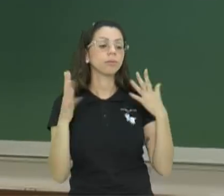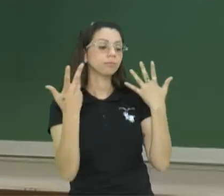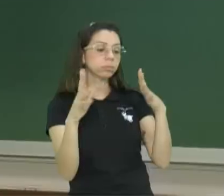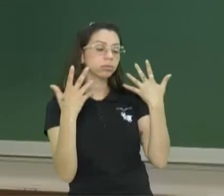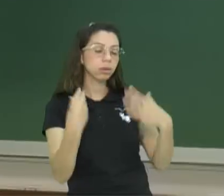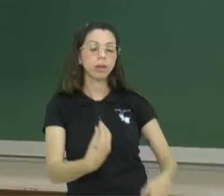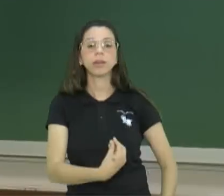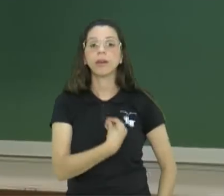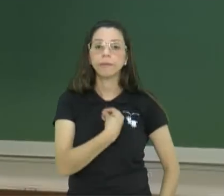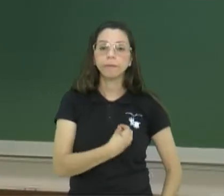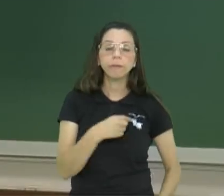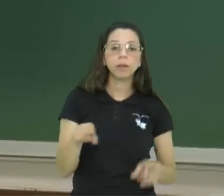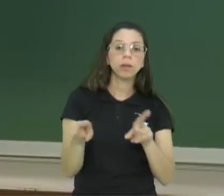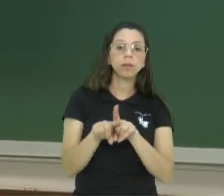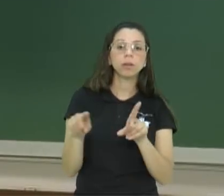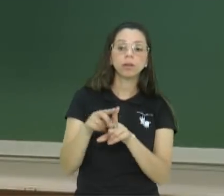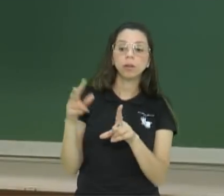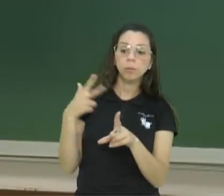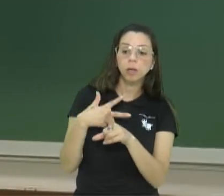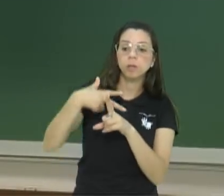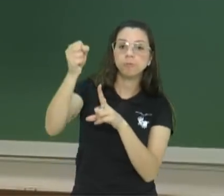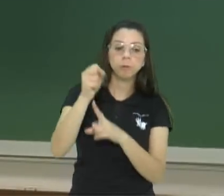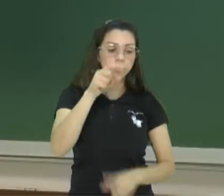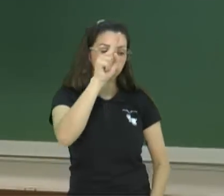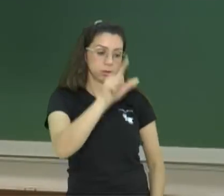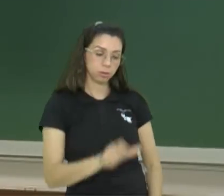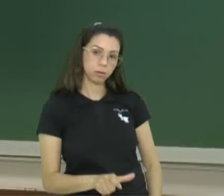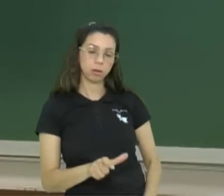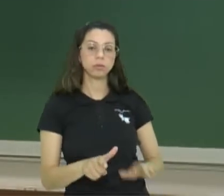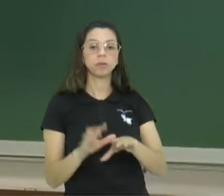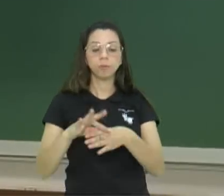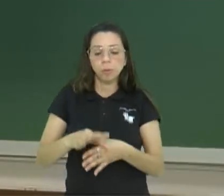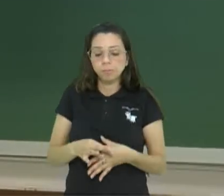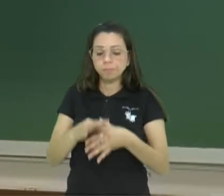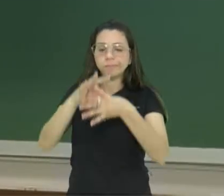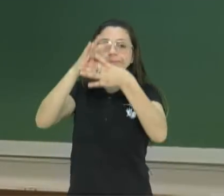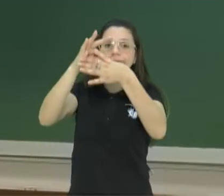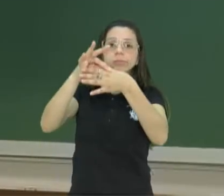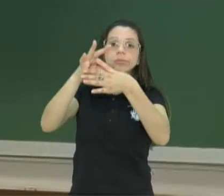as conquistas do Martin Luther King, que foi um líder